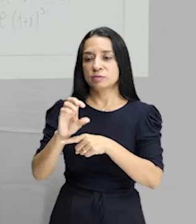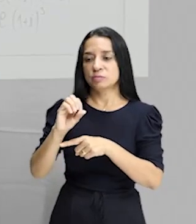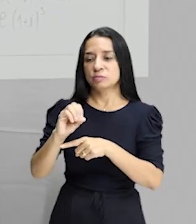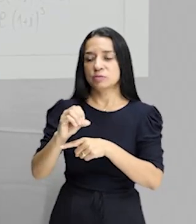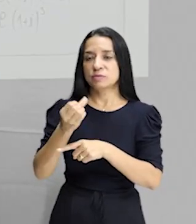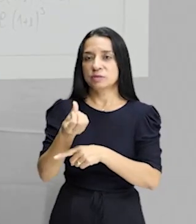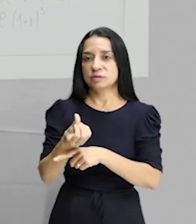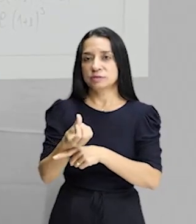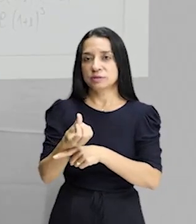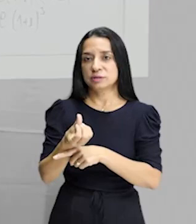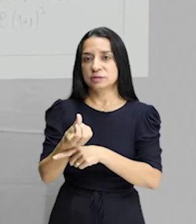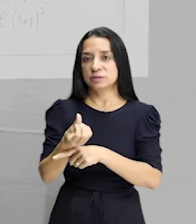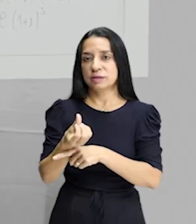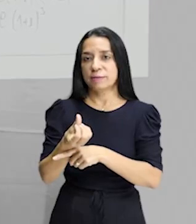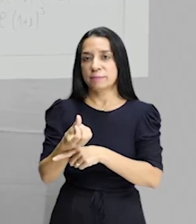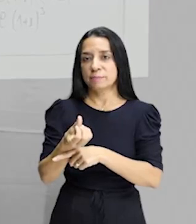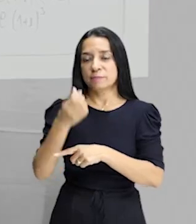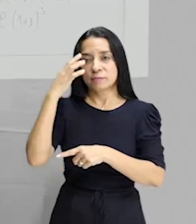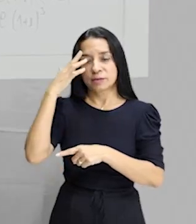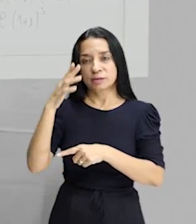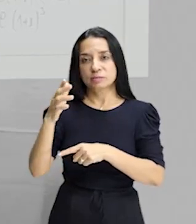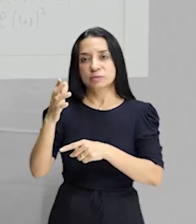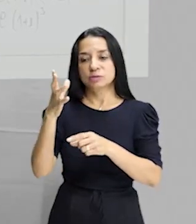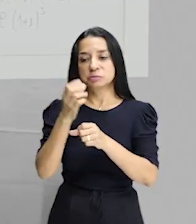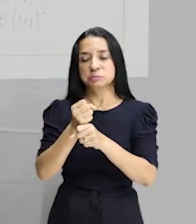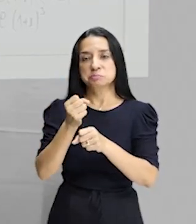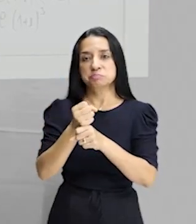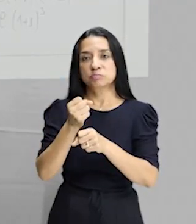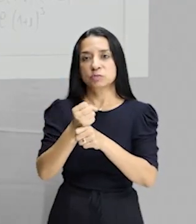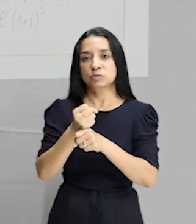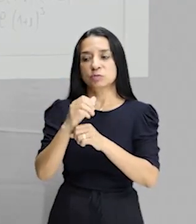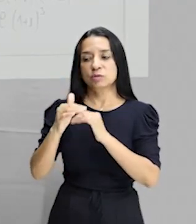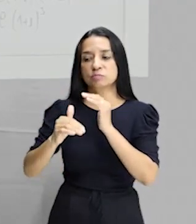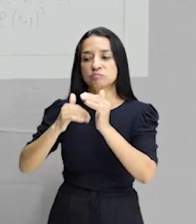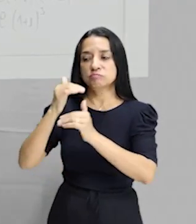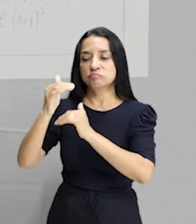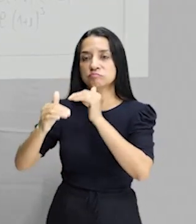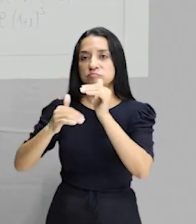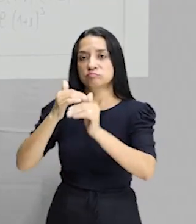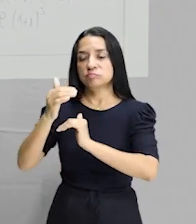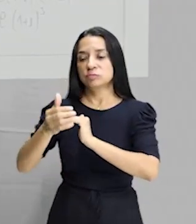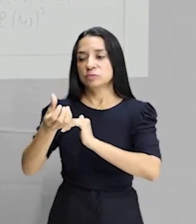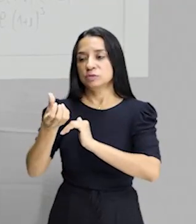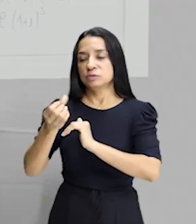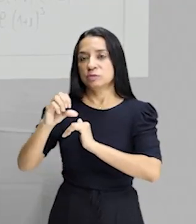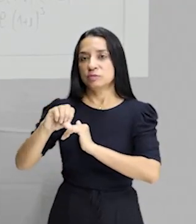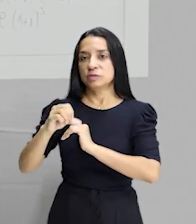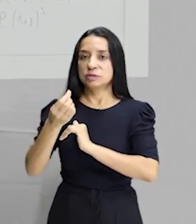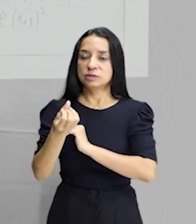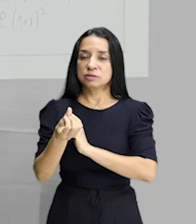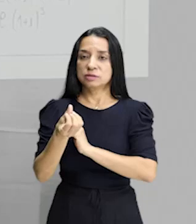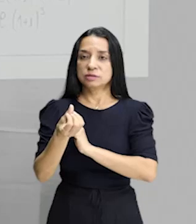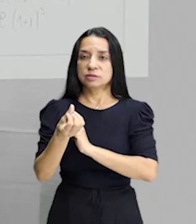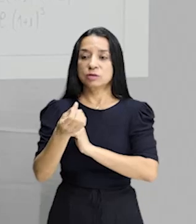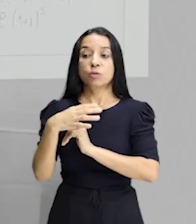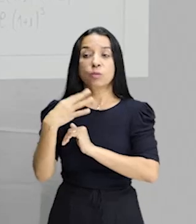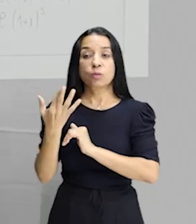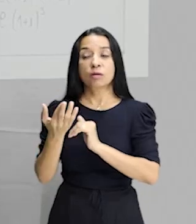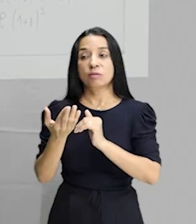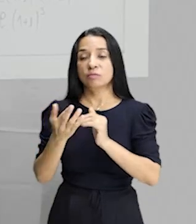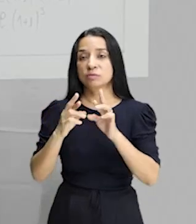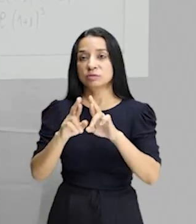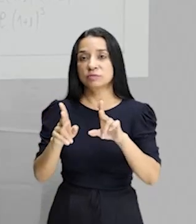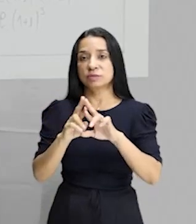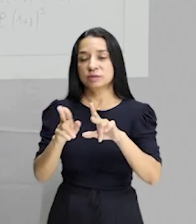em 96 vezes Imagina isso capitalizando 96 vezes qual é a diferença que vai dar muito